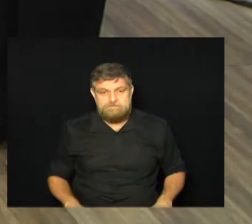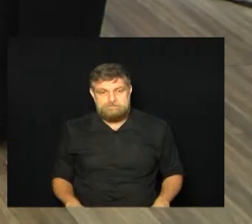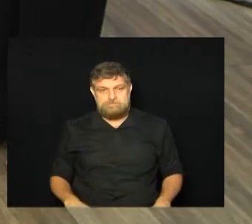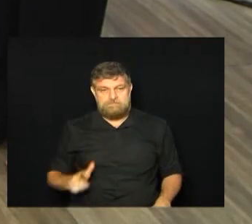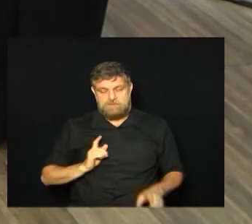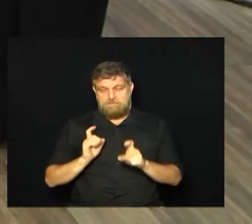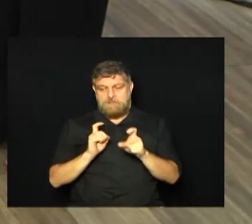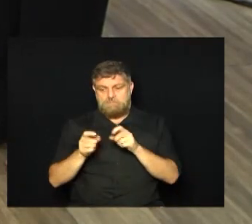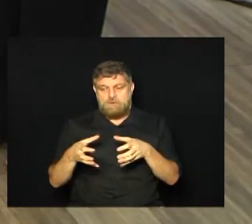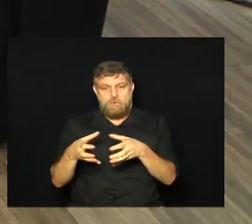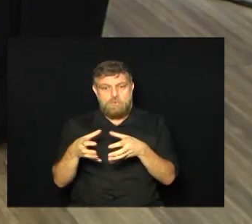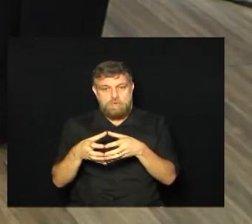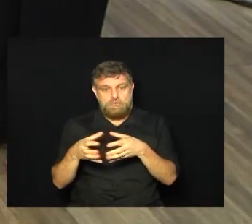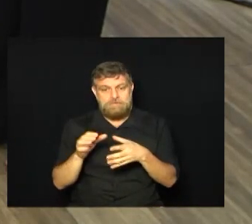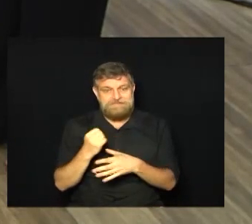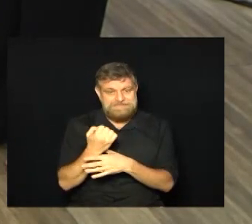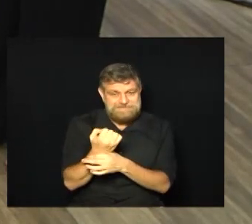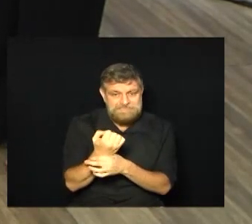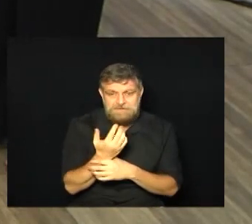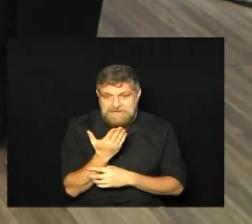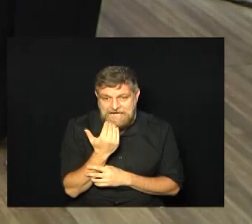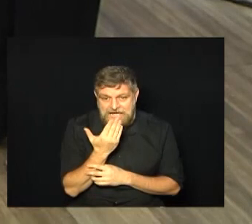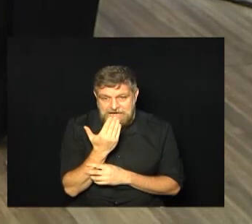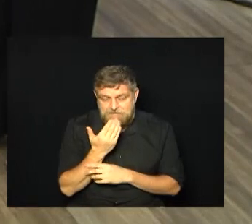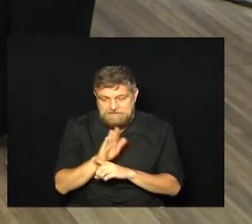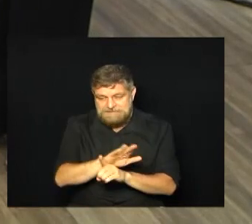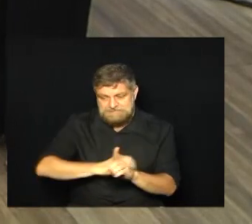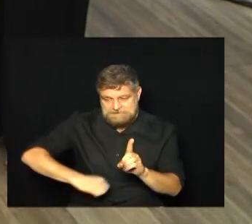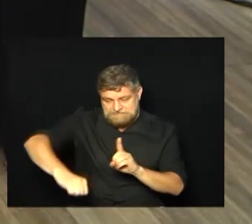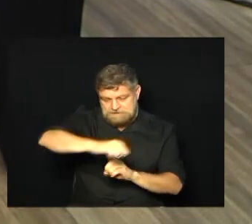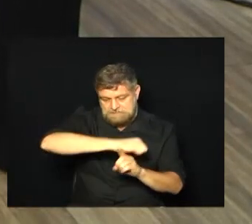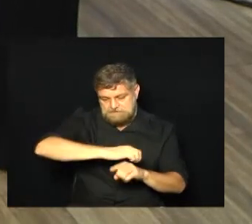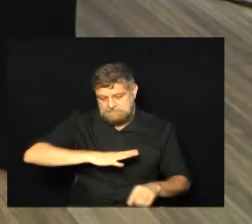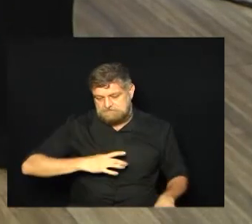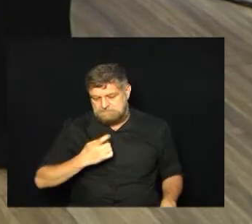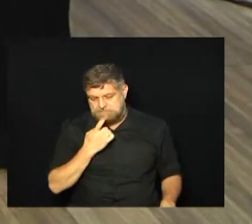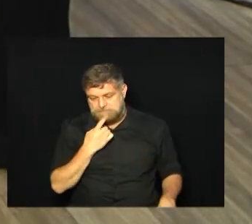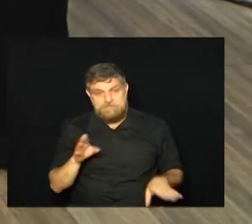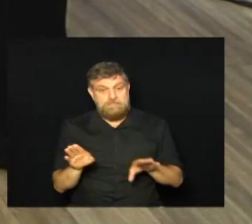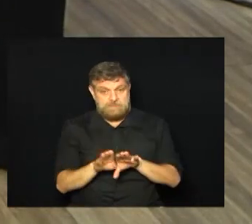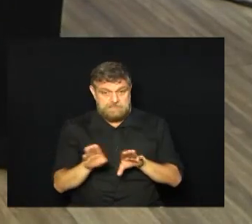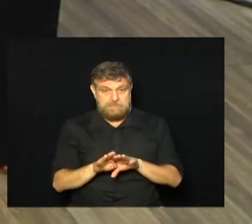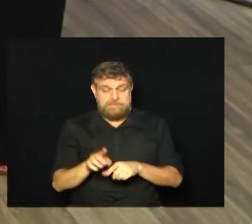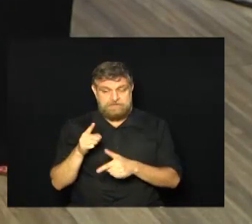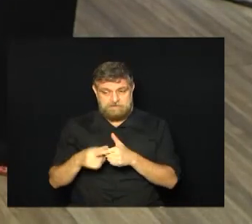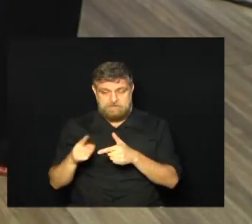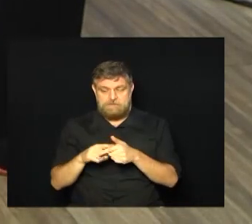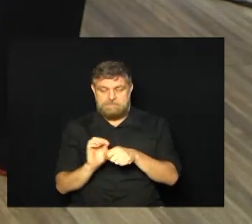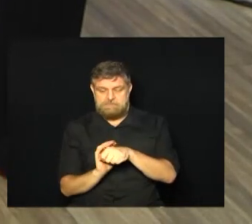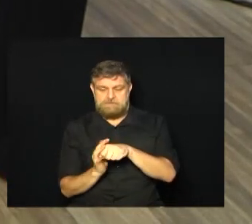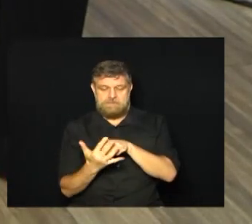Reunião da Frente Parlamentar da Segurança Alimentar e Assistência Social de Campinas também também por conta da pandemia, pela situação